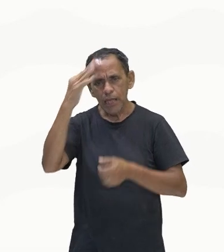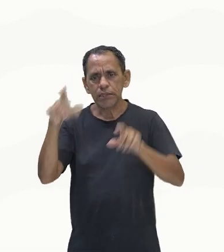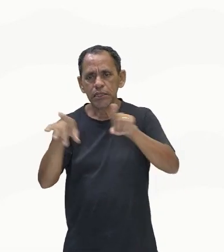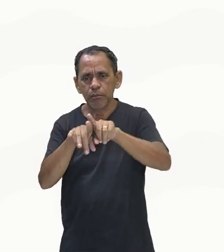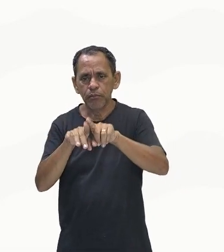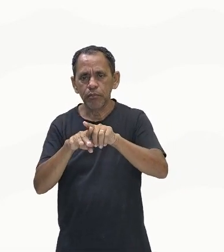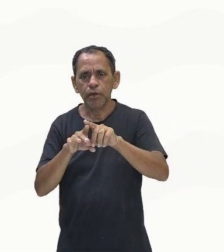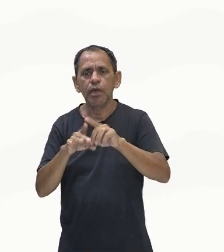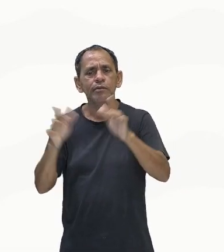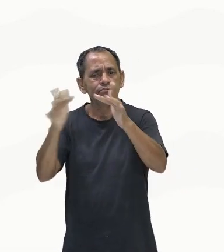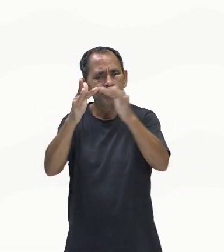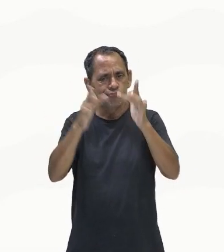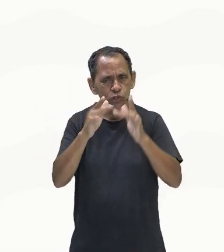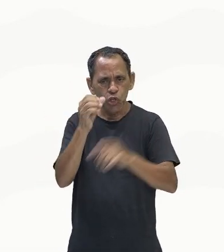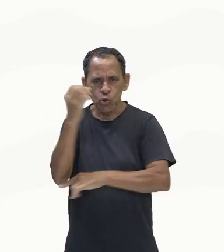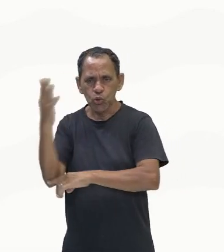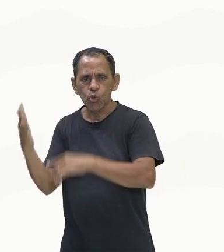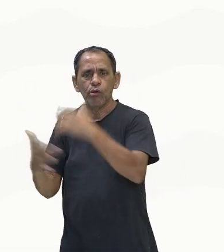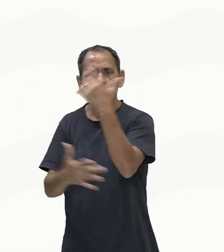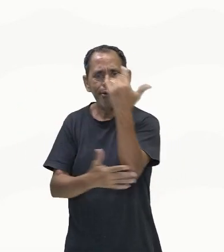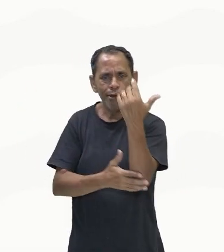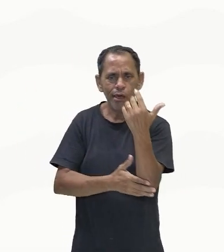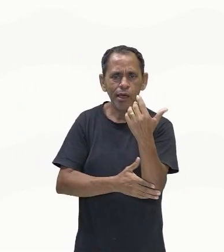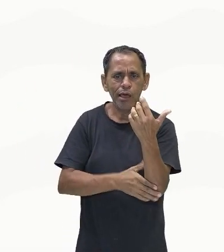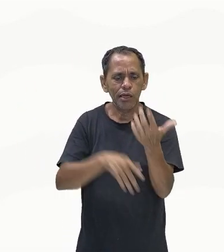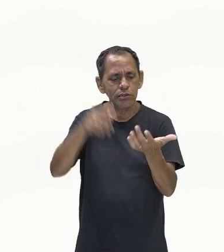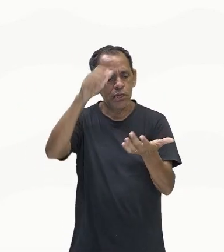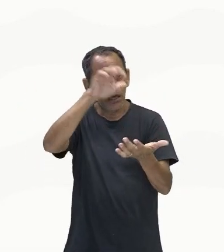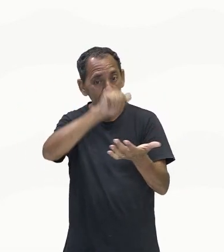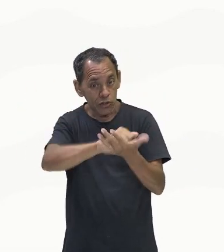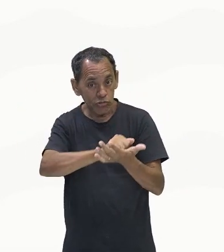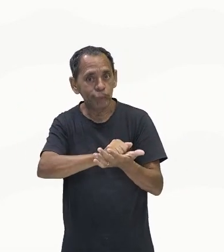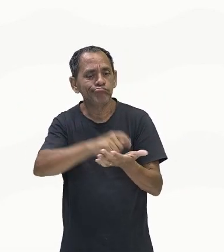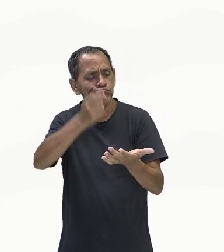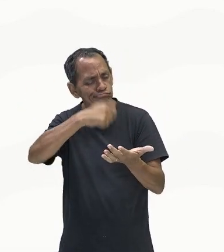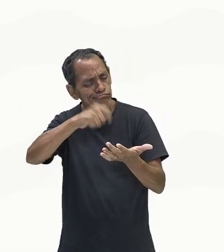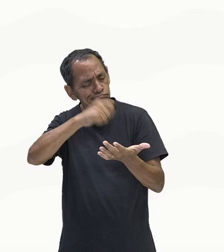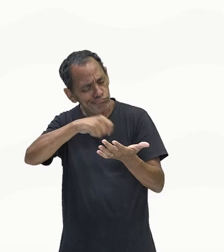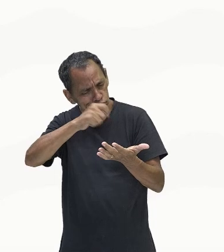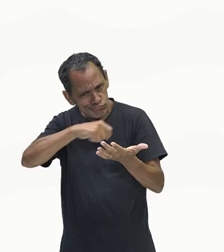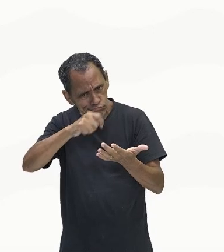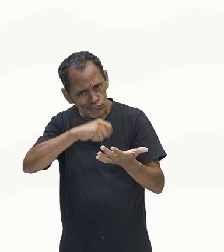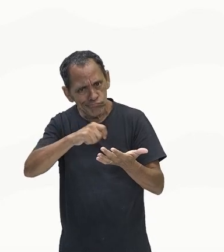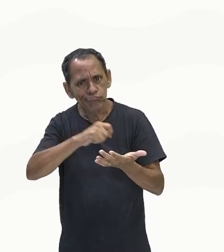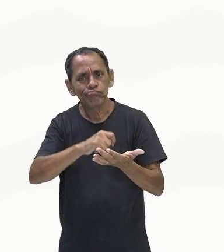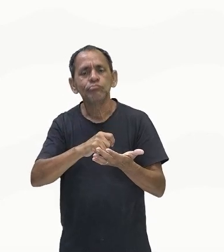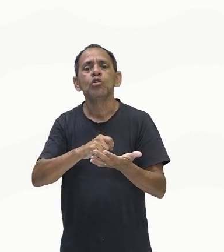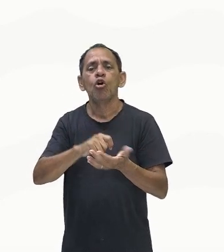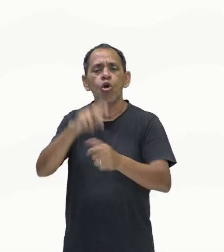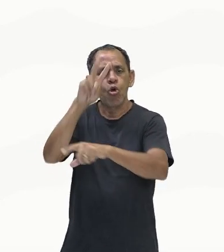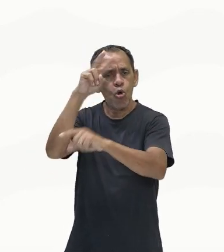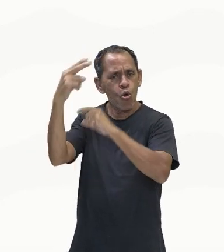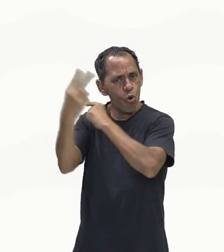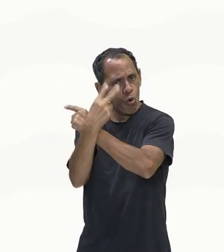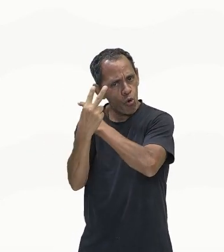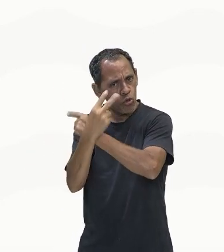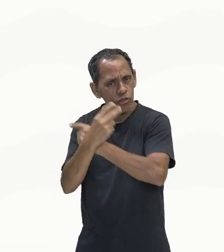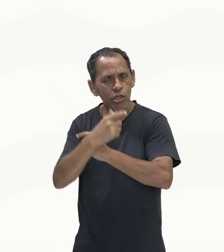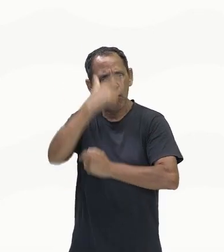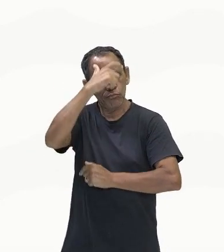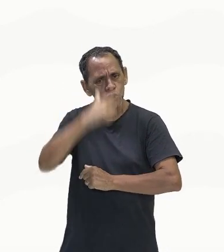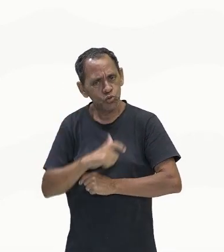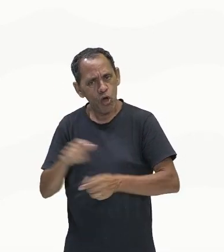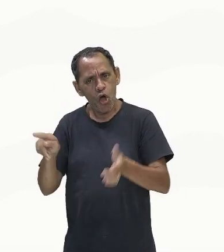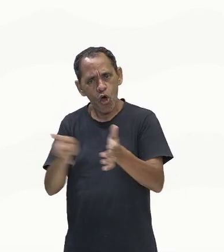natureza, manter um diário, autocuidado pessoal, praticar hobbies, promover